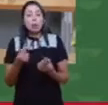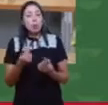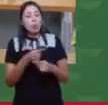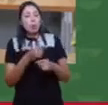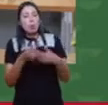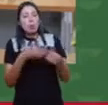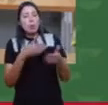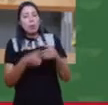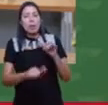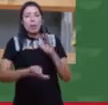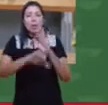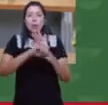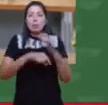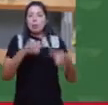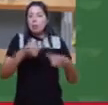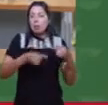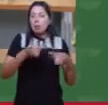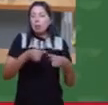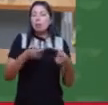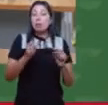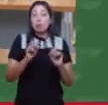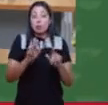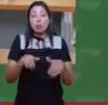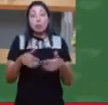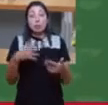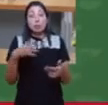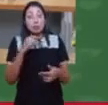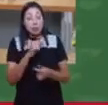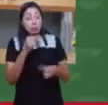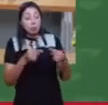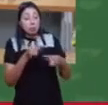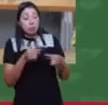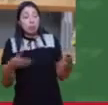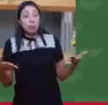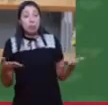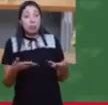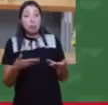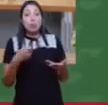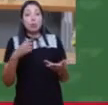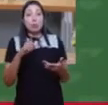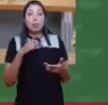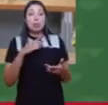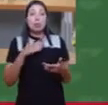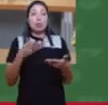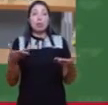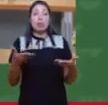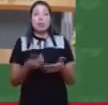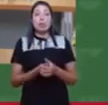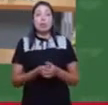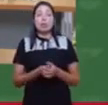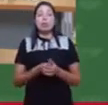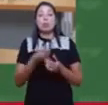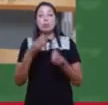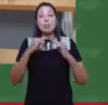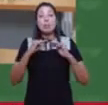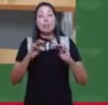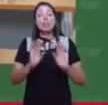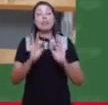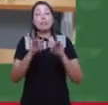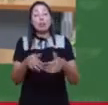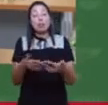qualquer criminalização da política. Tá? Então acho que esse debate de hoje vai ter agora sua mensagem